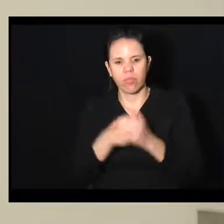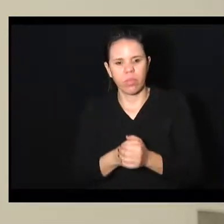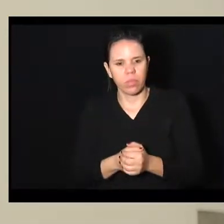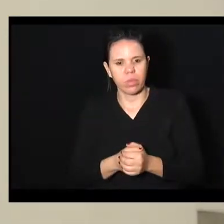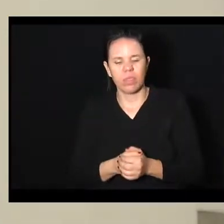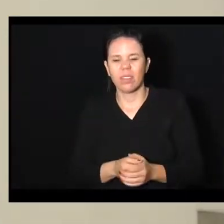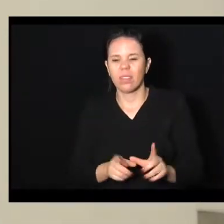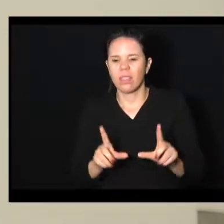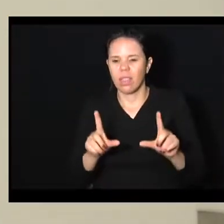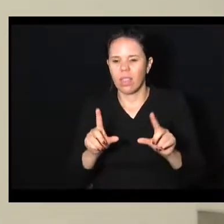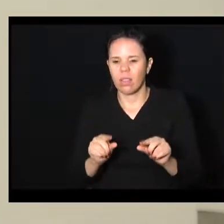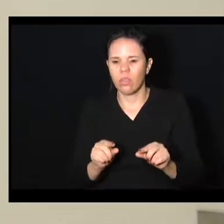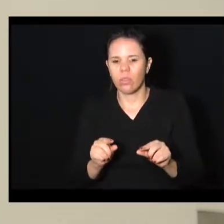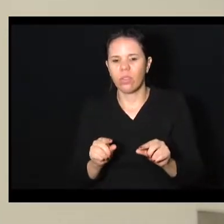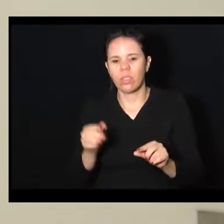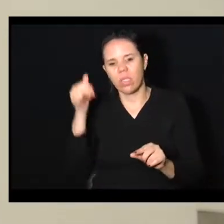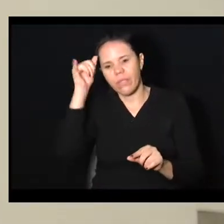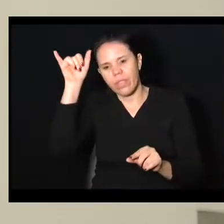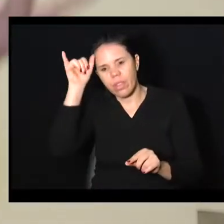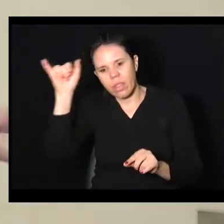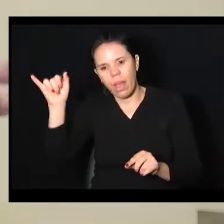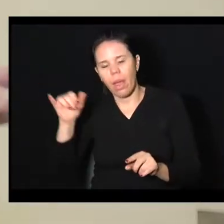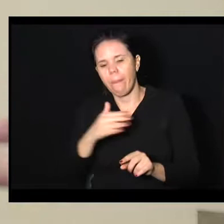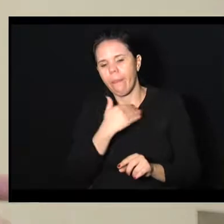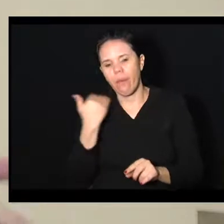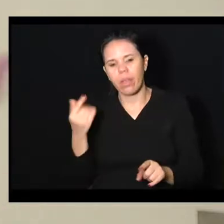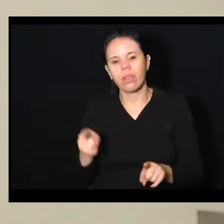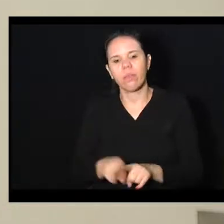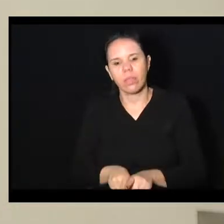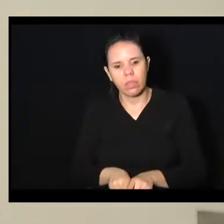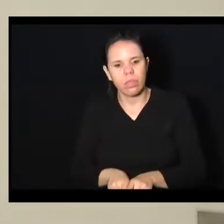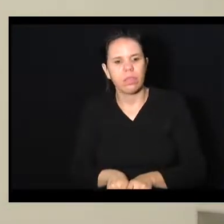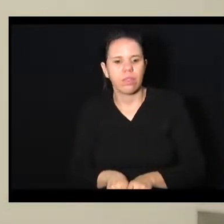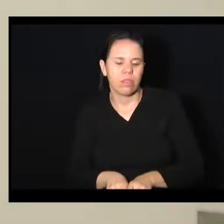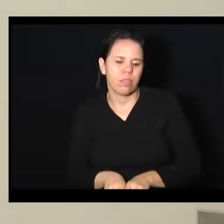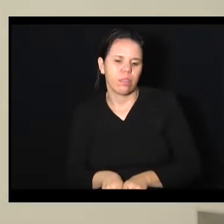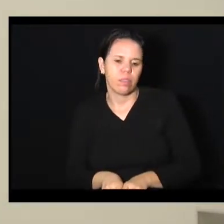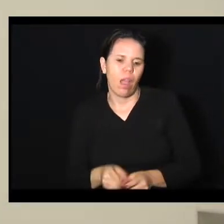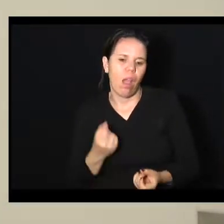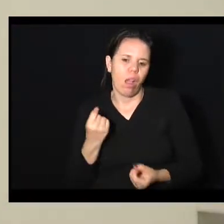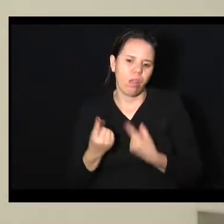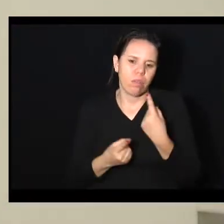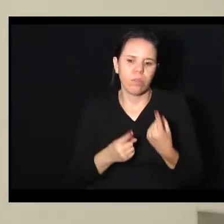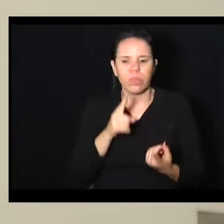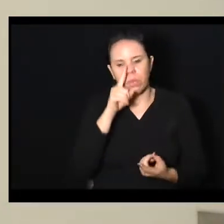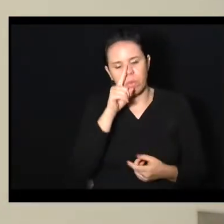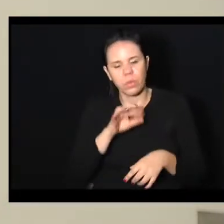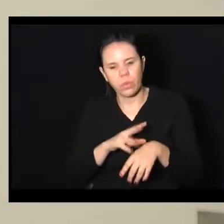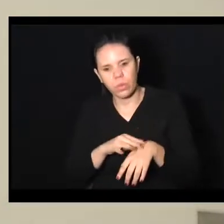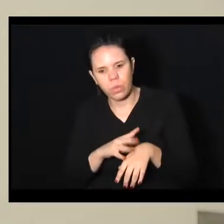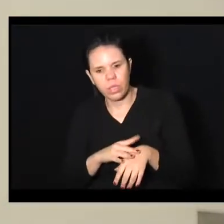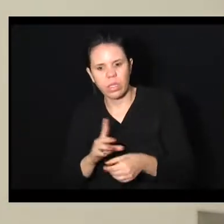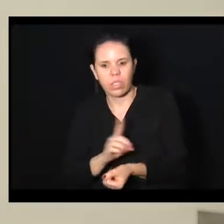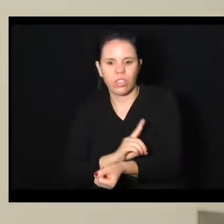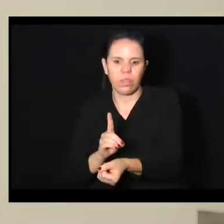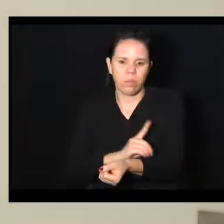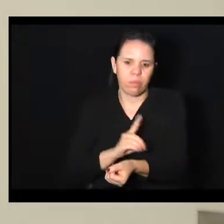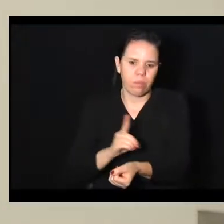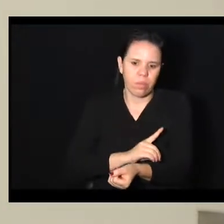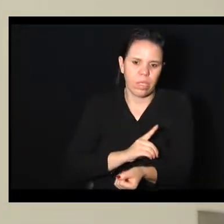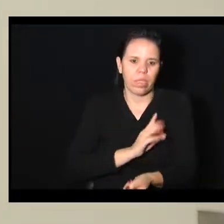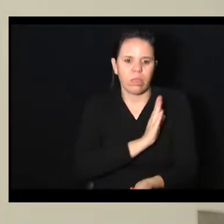de mortalidade infantil, redução de doenças futuras como diabetes, doenças